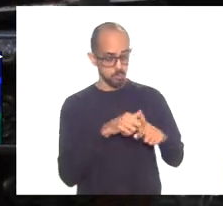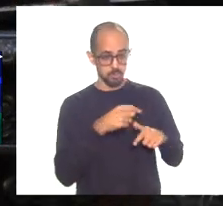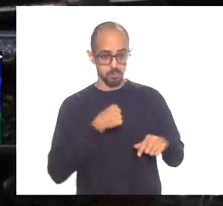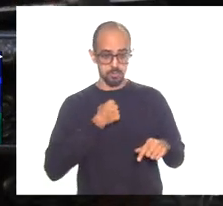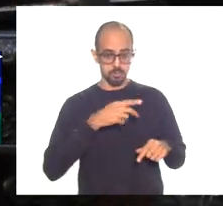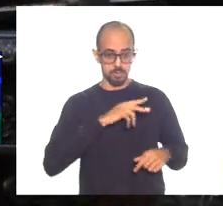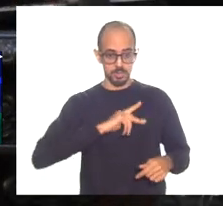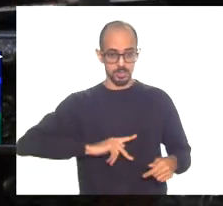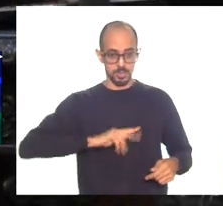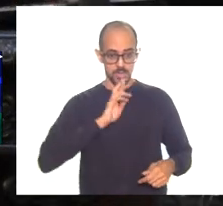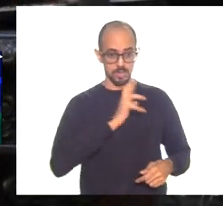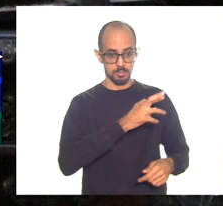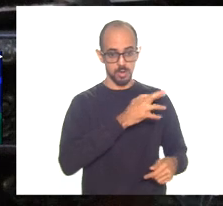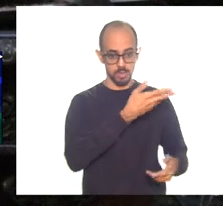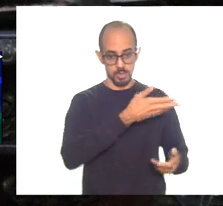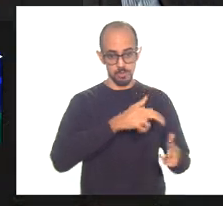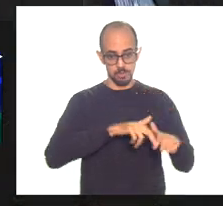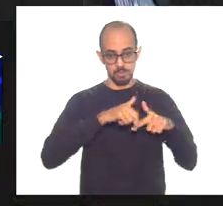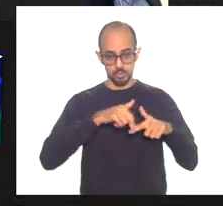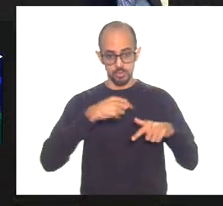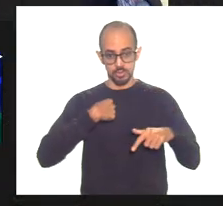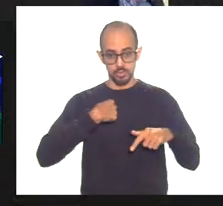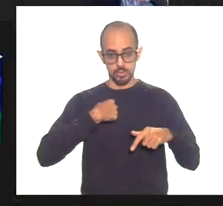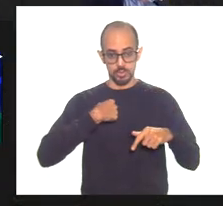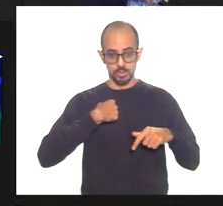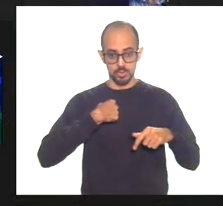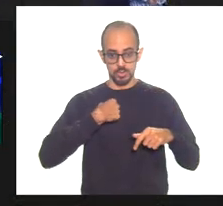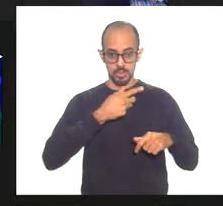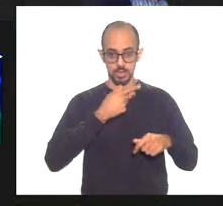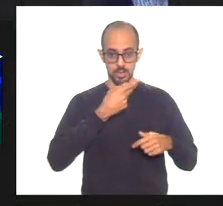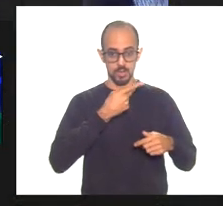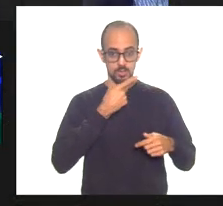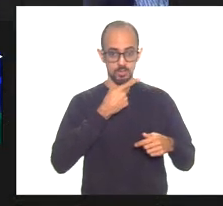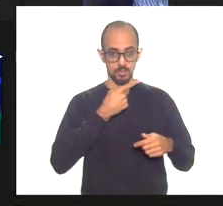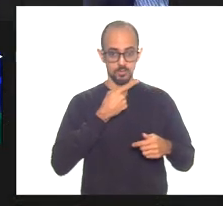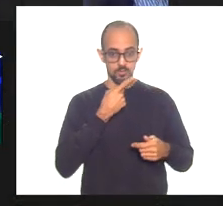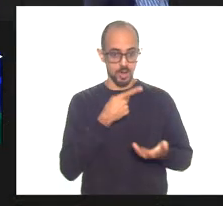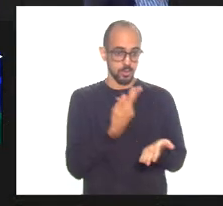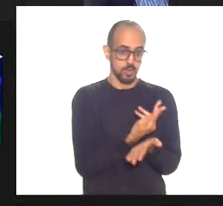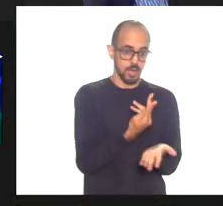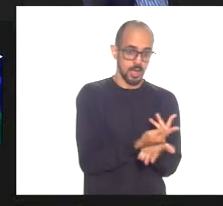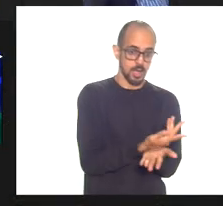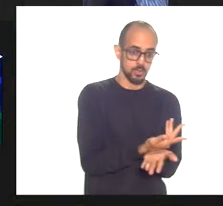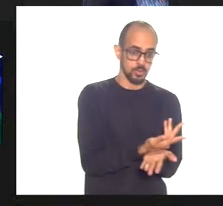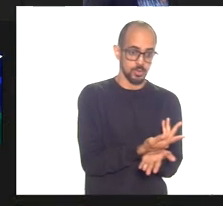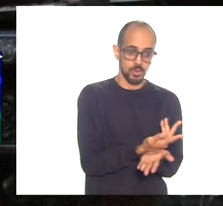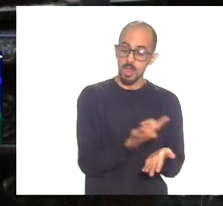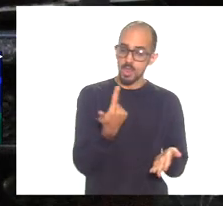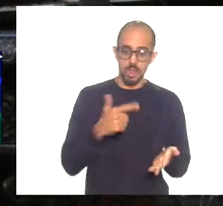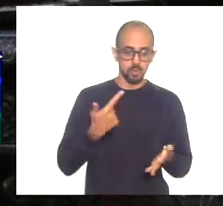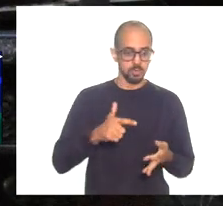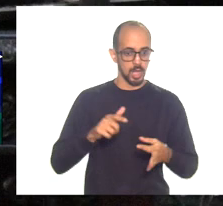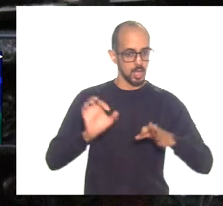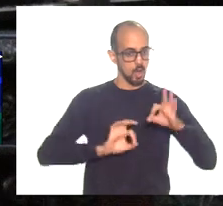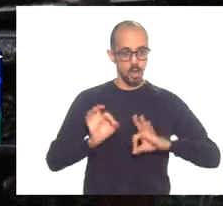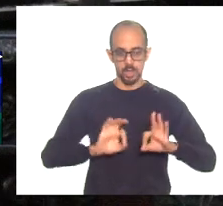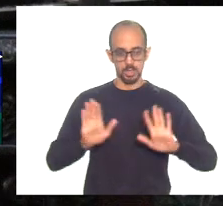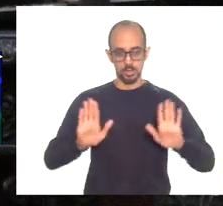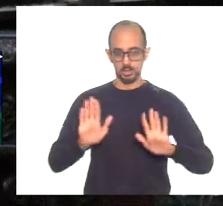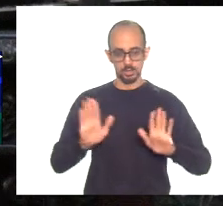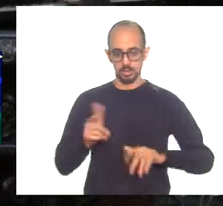Márcio E aí e os dessa questão de ordem não tem questão de ordem tá